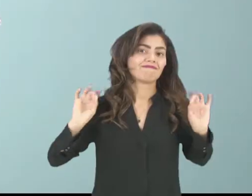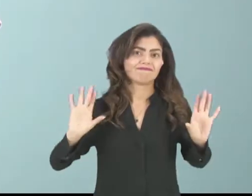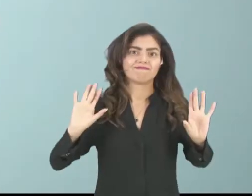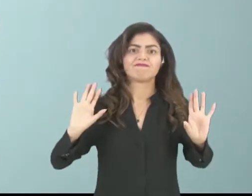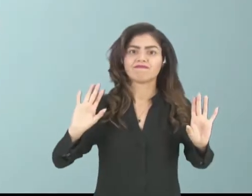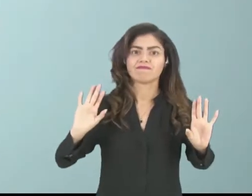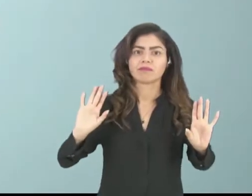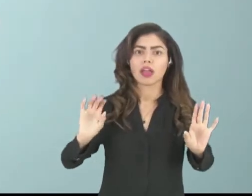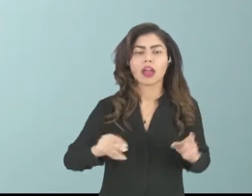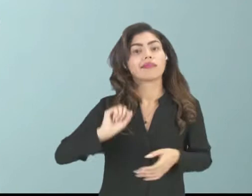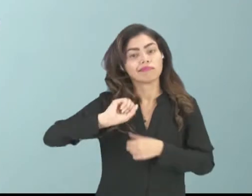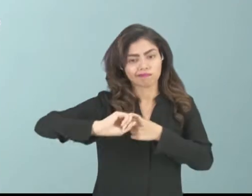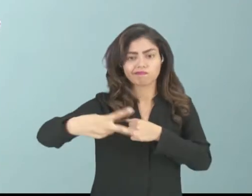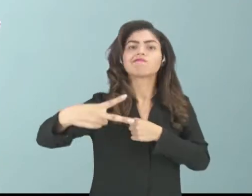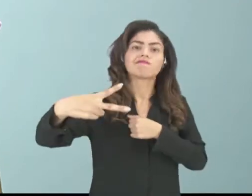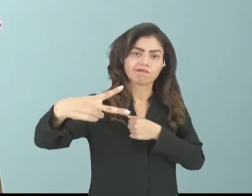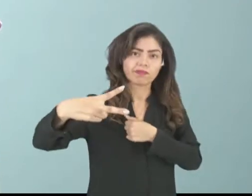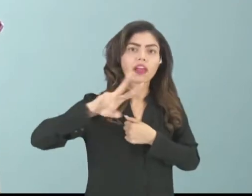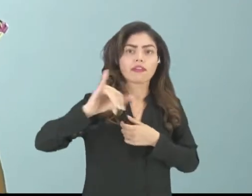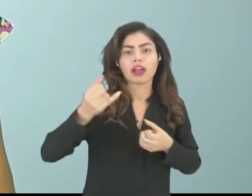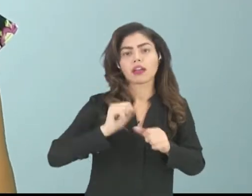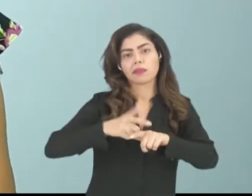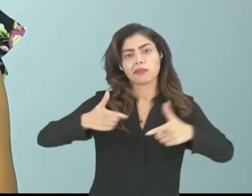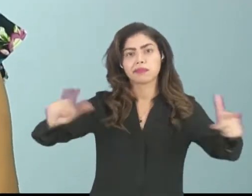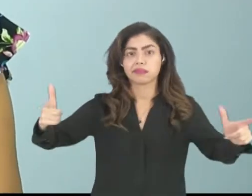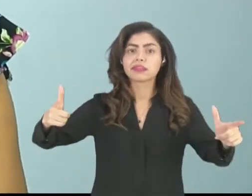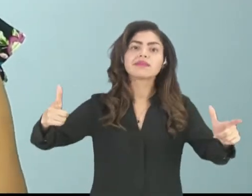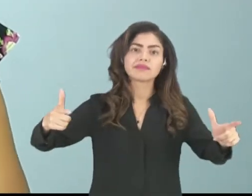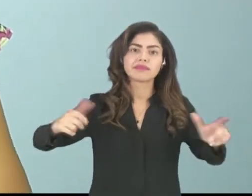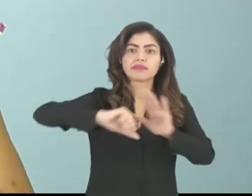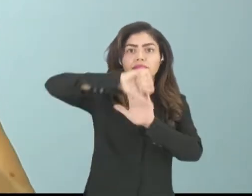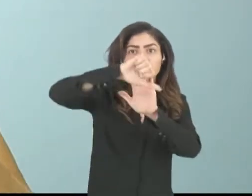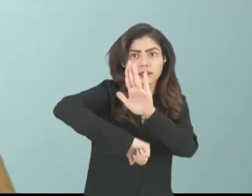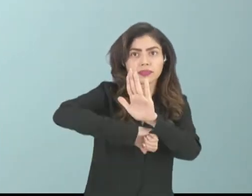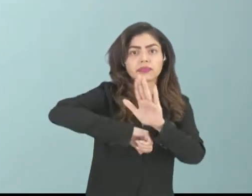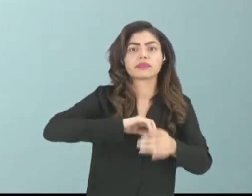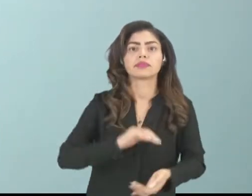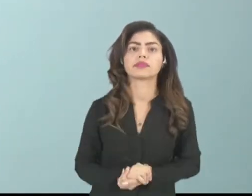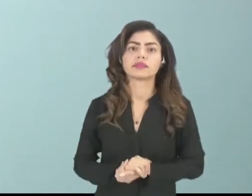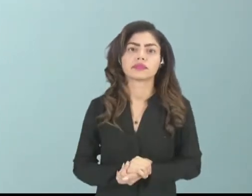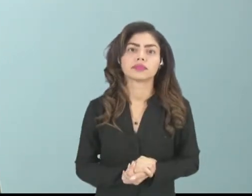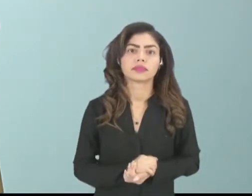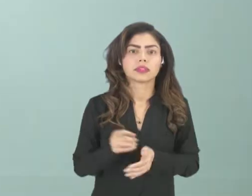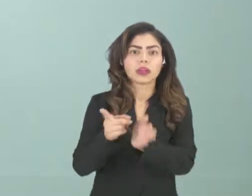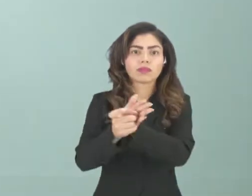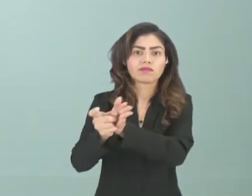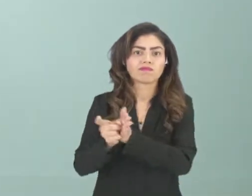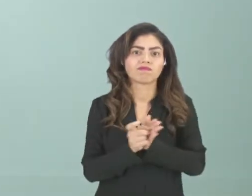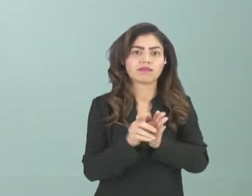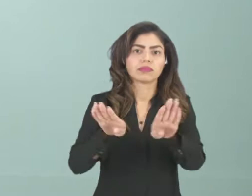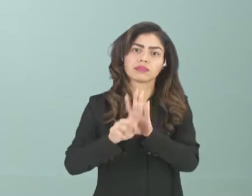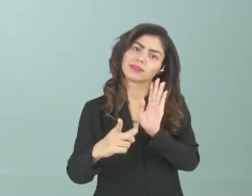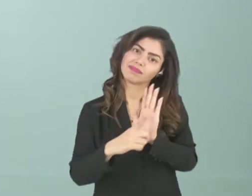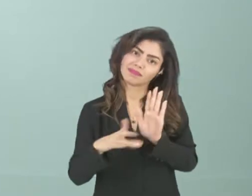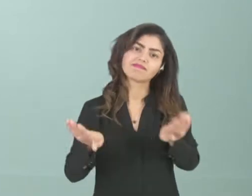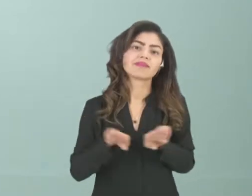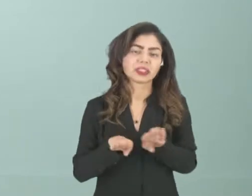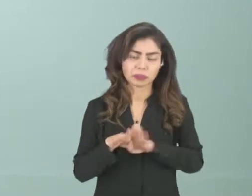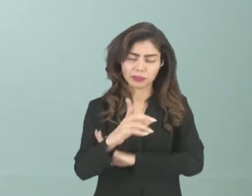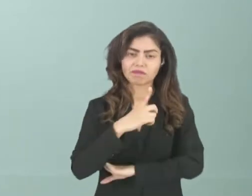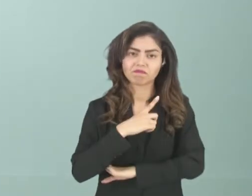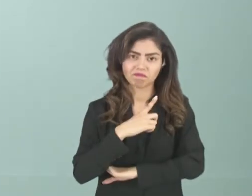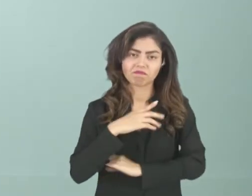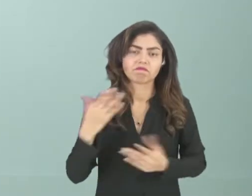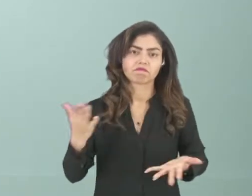oportunidade, consequentemente a gente vai ver um crescimento aí da violência, dessa questão de marginalização. Então tudo é decorrente